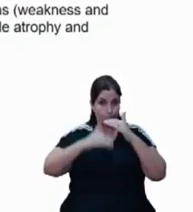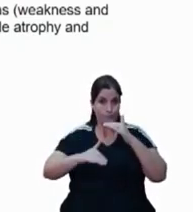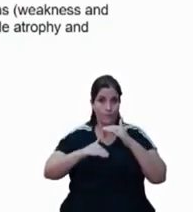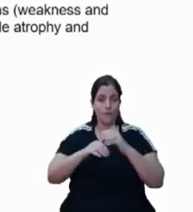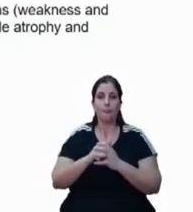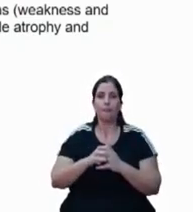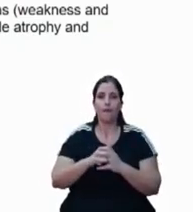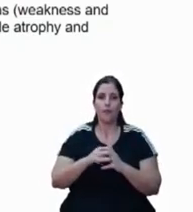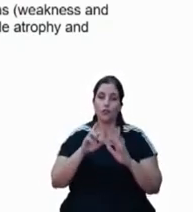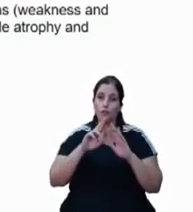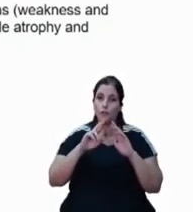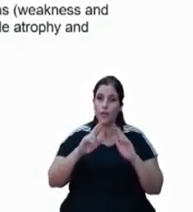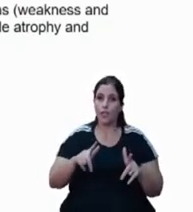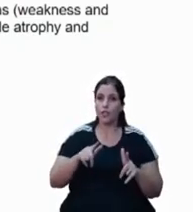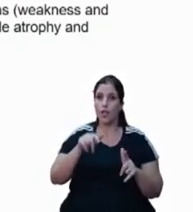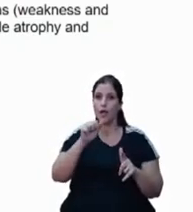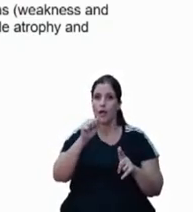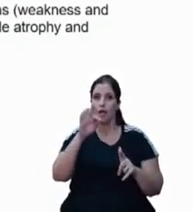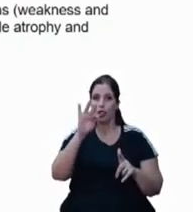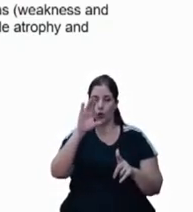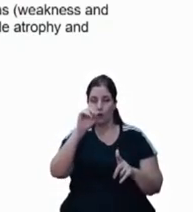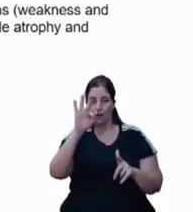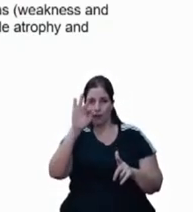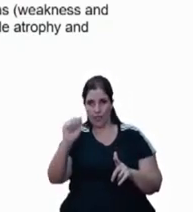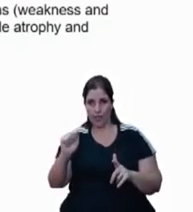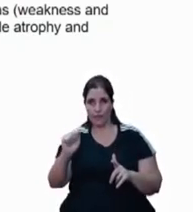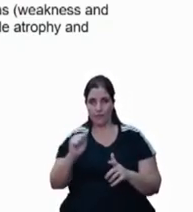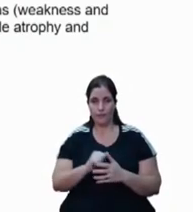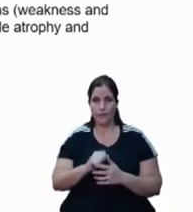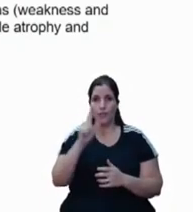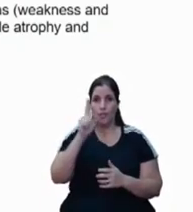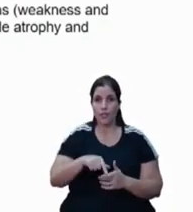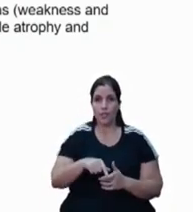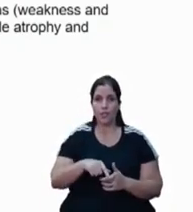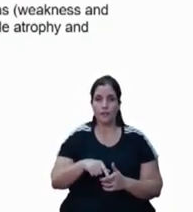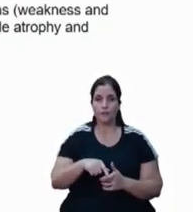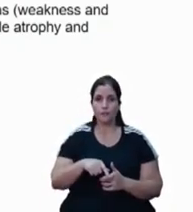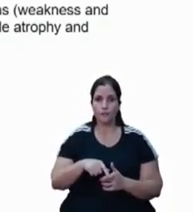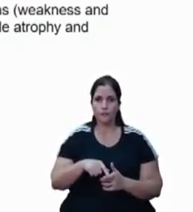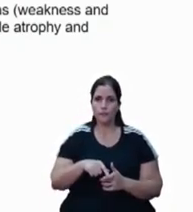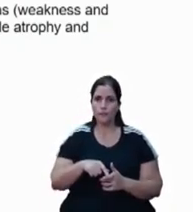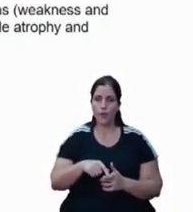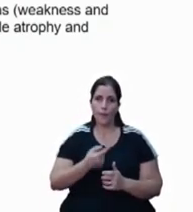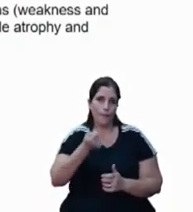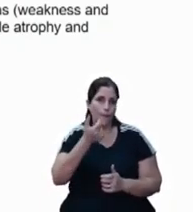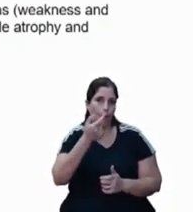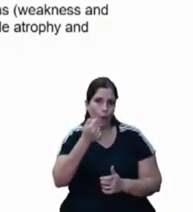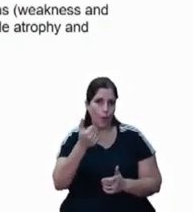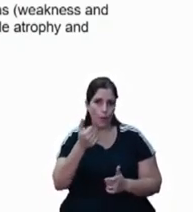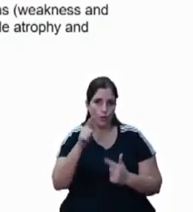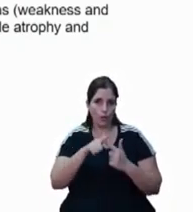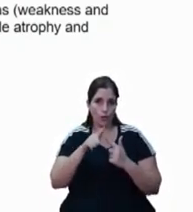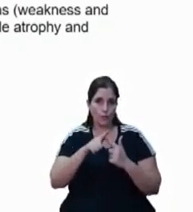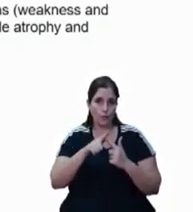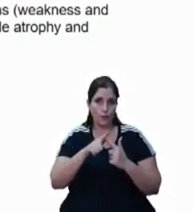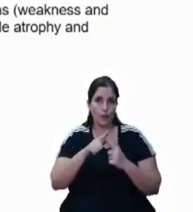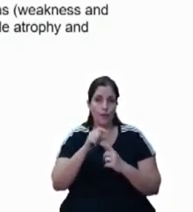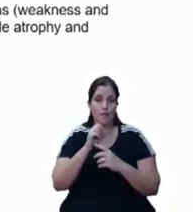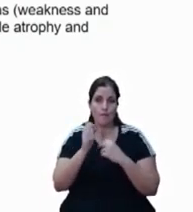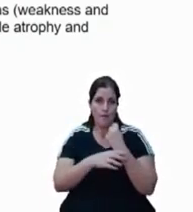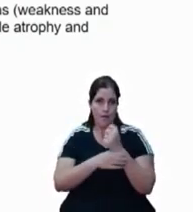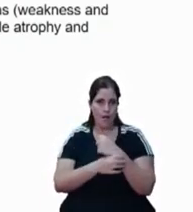e alterações eletroneuromiografia, que são nenhum ou mínimos em PLS, tipicamente graves em esclerose